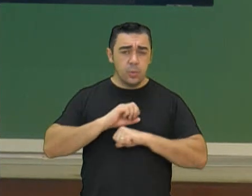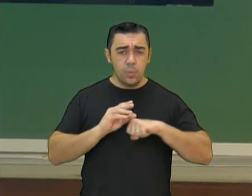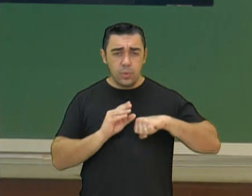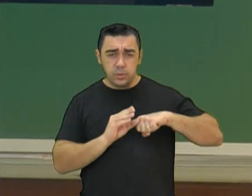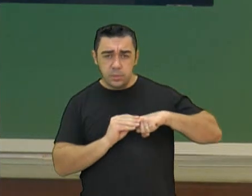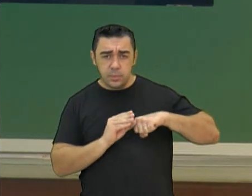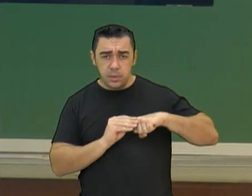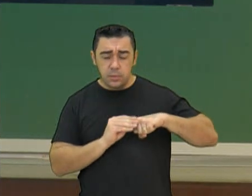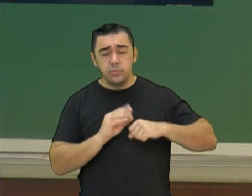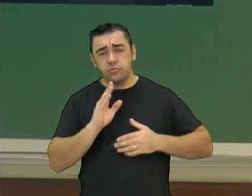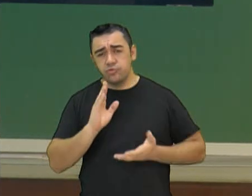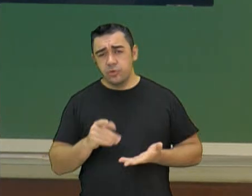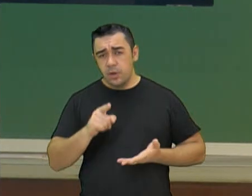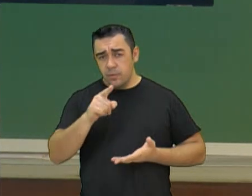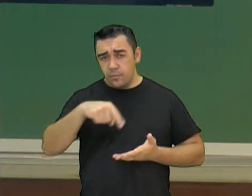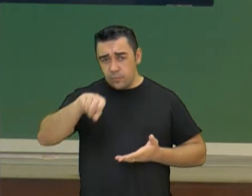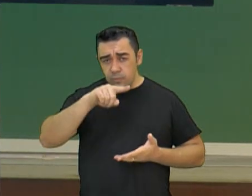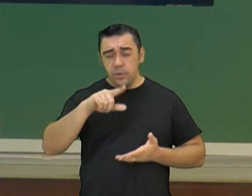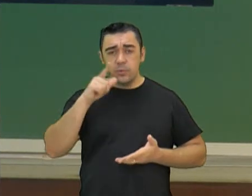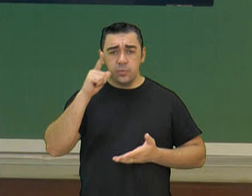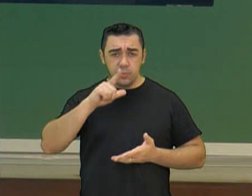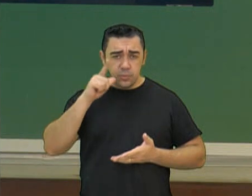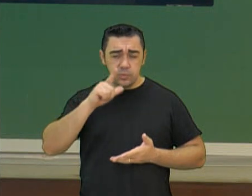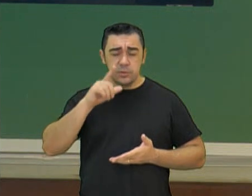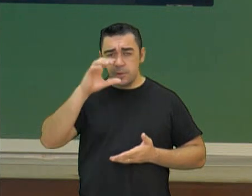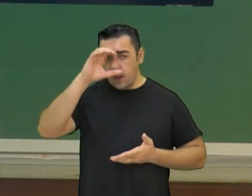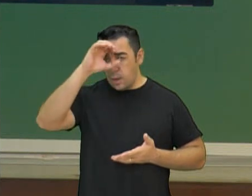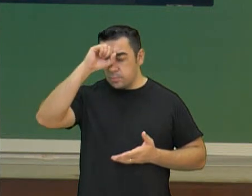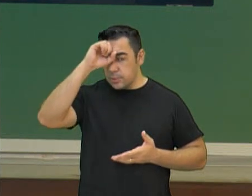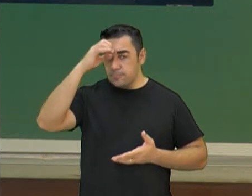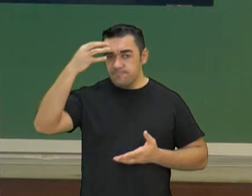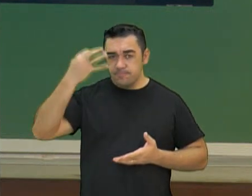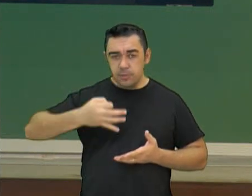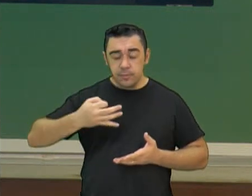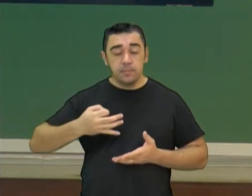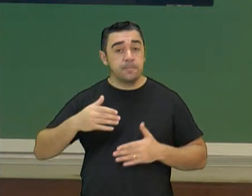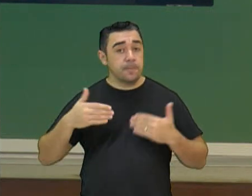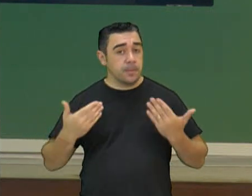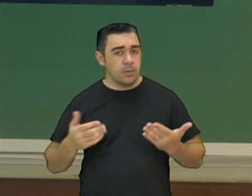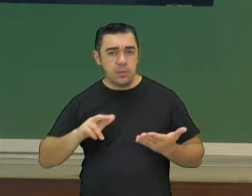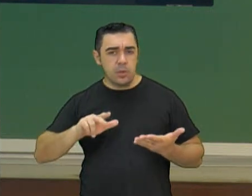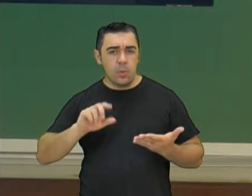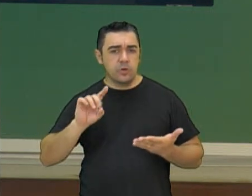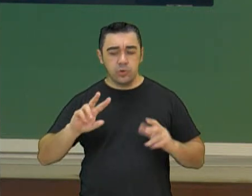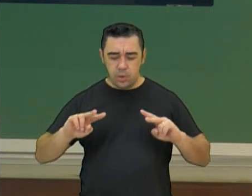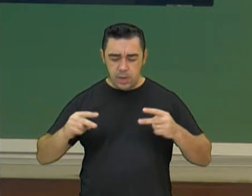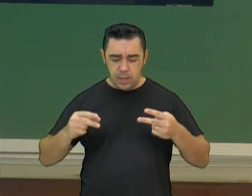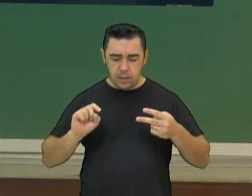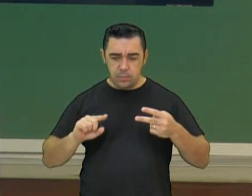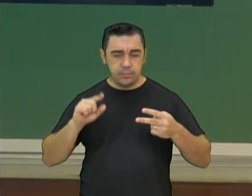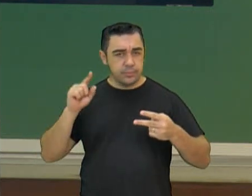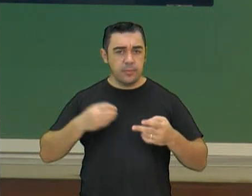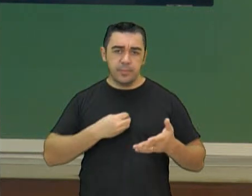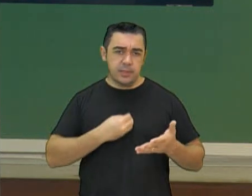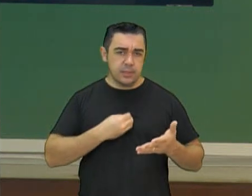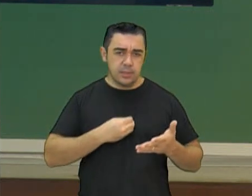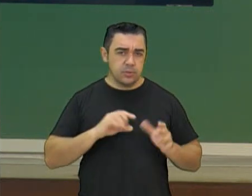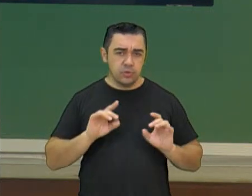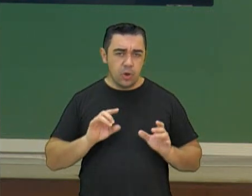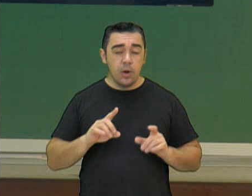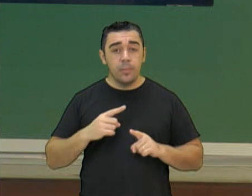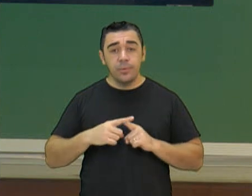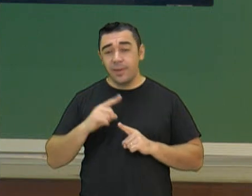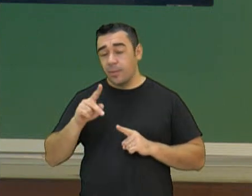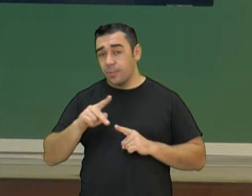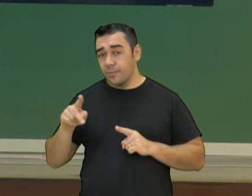construídos. Né? São formas de realmente efetivar o aprendizado de vocês. Né? Então não basta só clicar para validar a presença. Até porque o professor